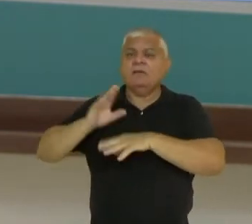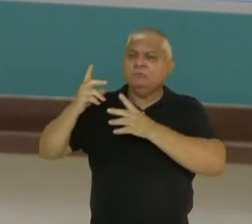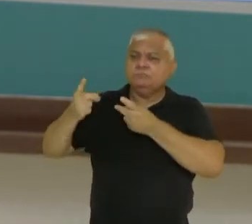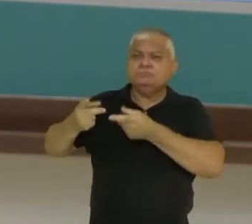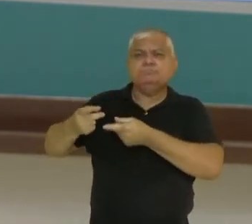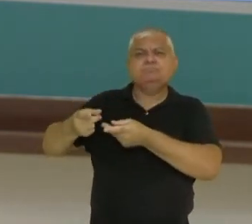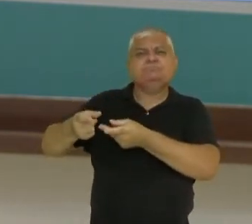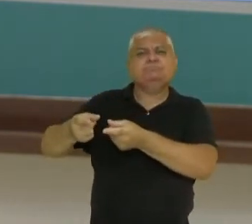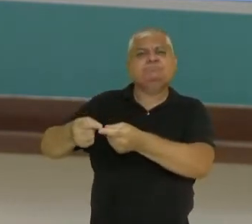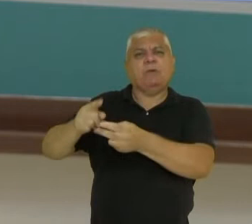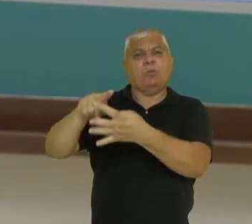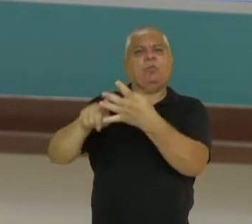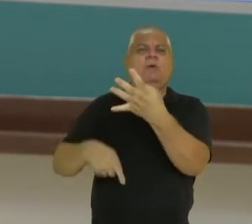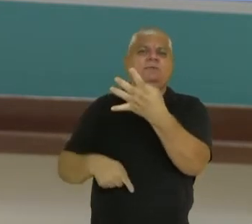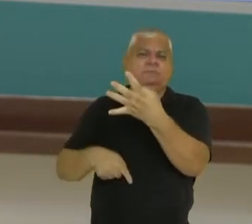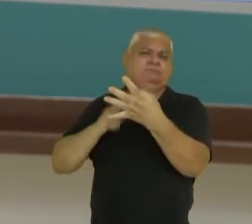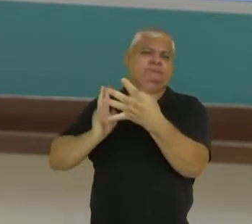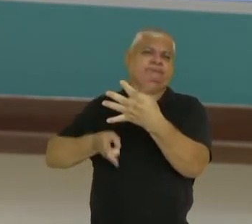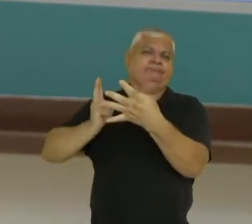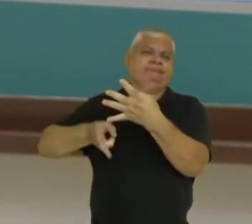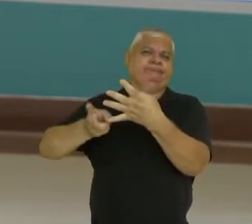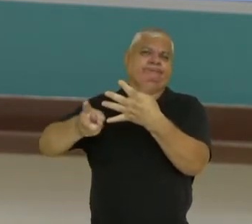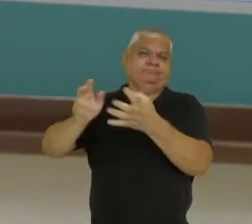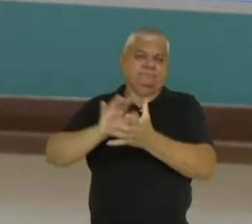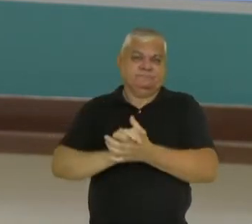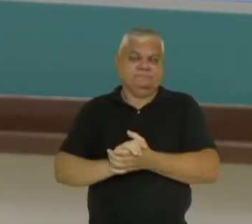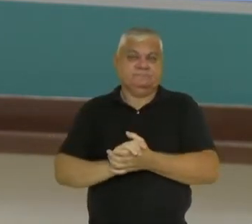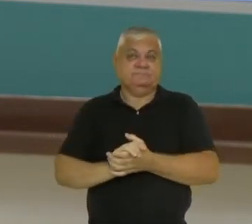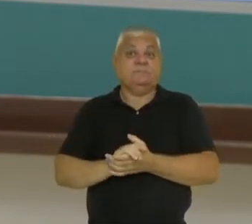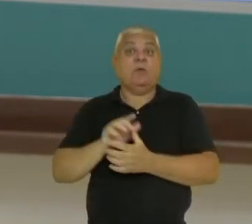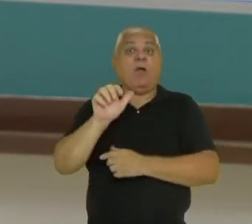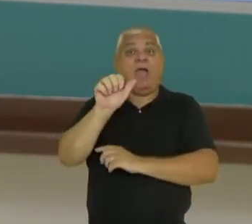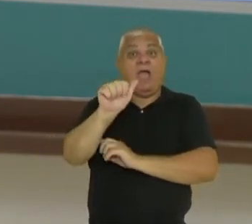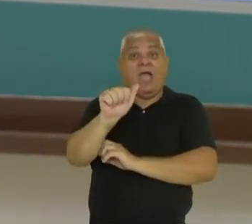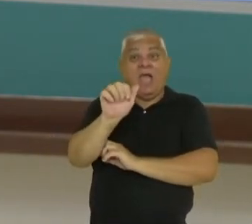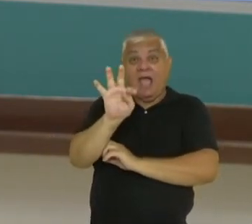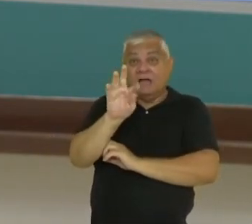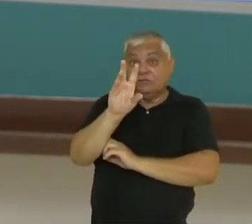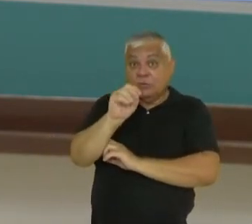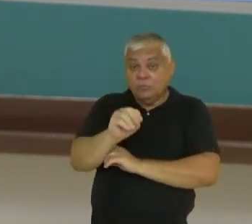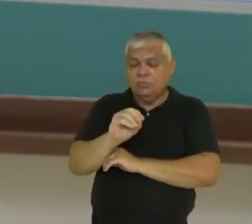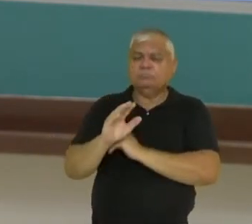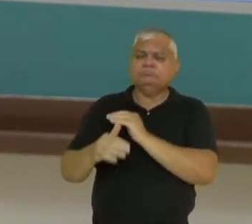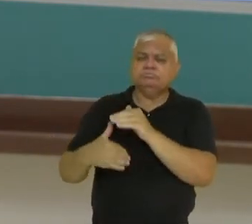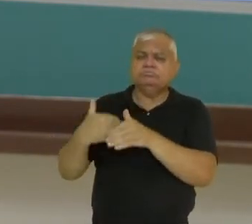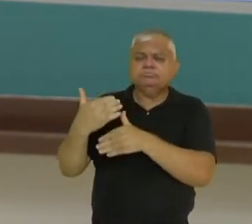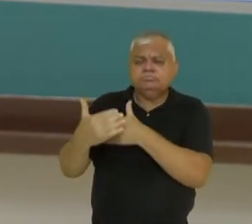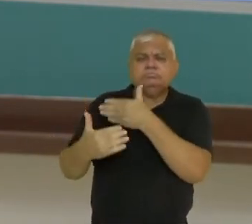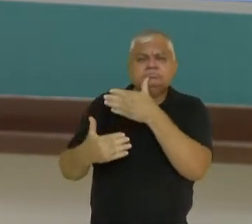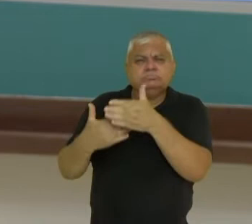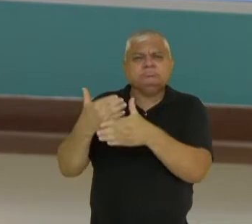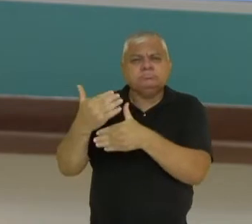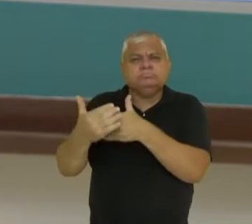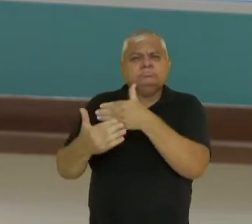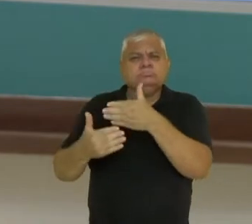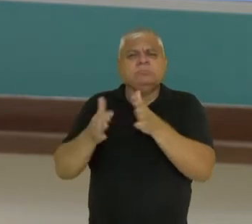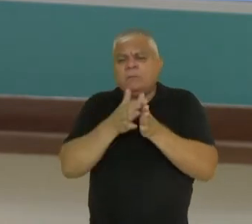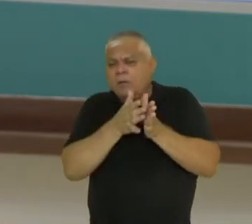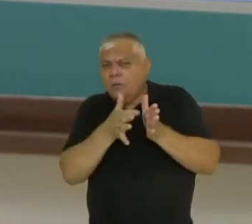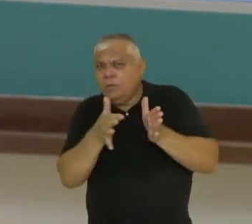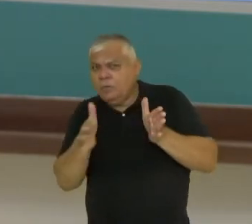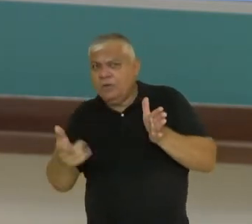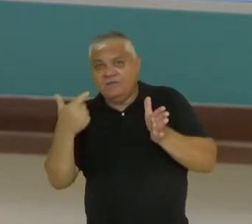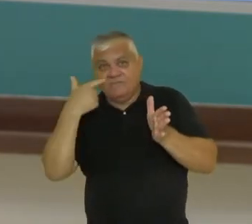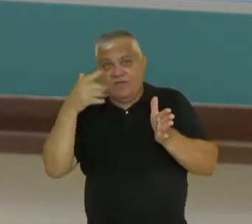a ideia dos 4 elementos. Retomou-se esse conceito de átomo bem mais para frente aí no andar da história, que a gente vai ver